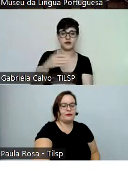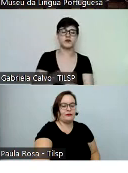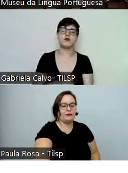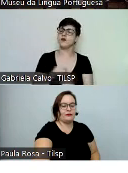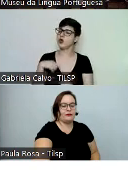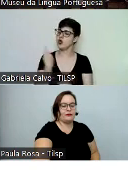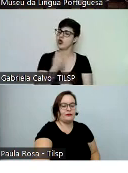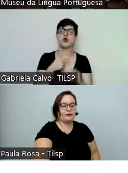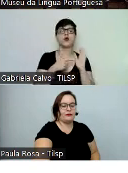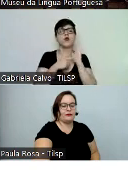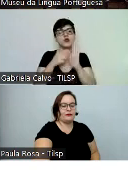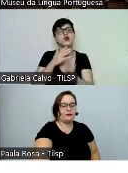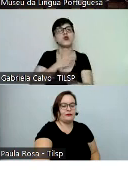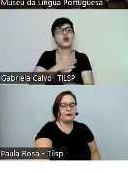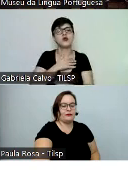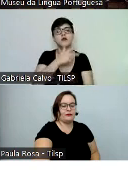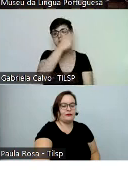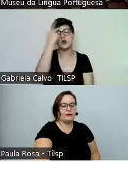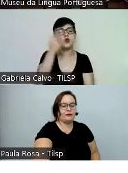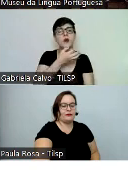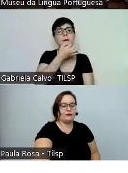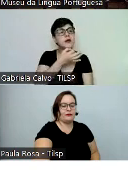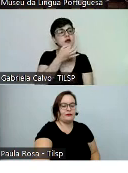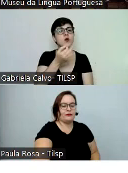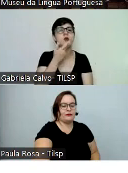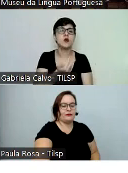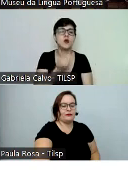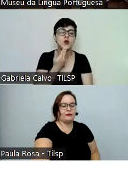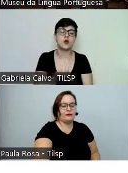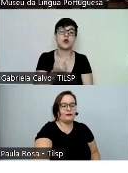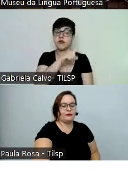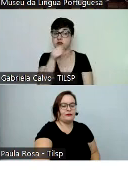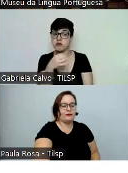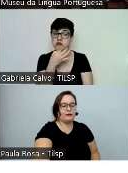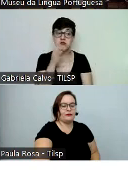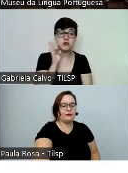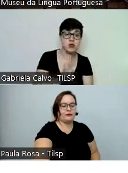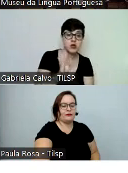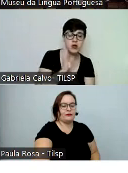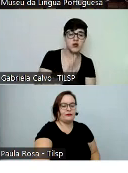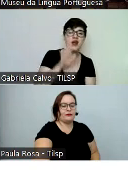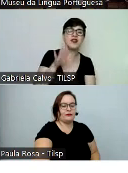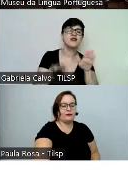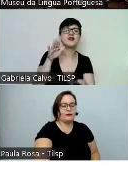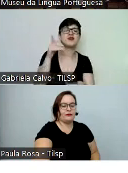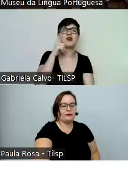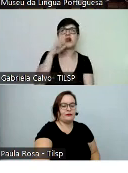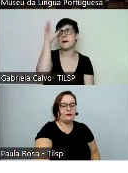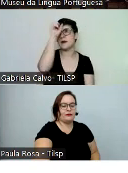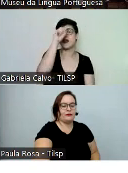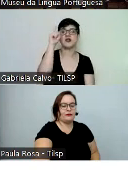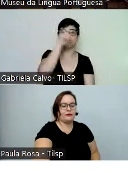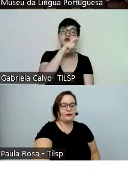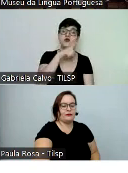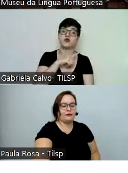que as pessoas podem achar interessante mas às vezes é difícil de aprender e é diferente do idioma nativo